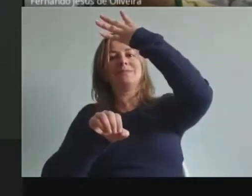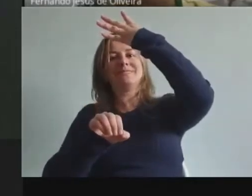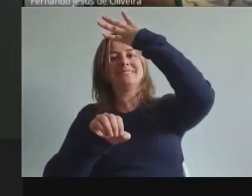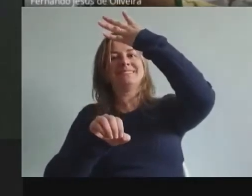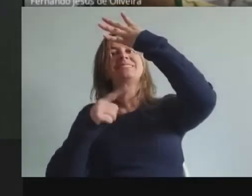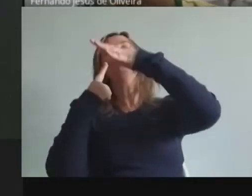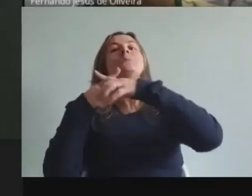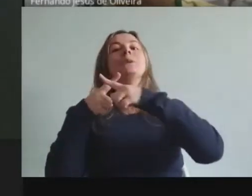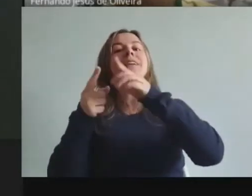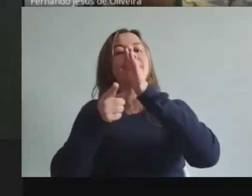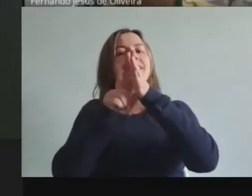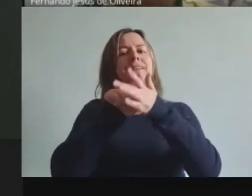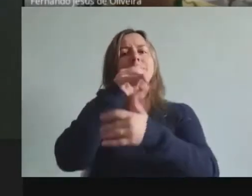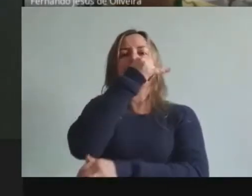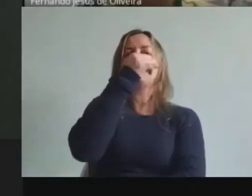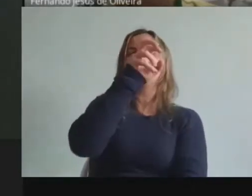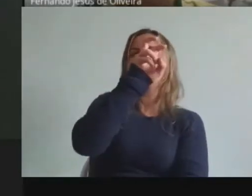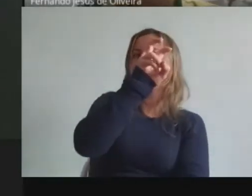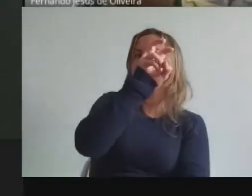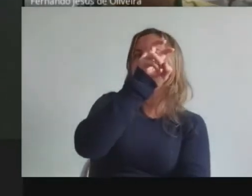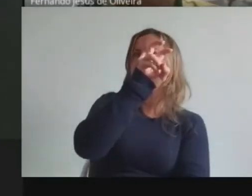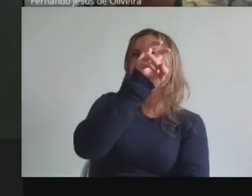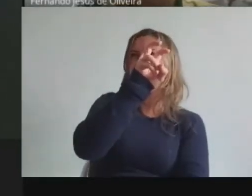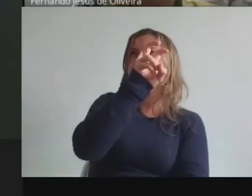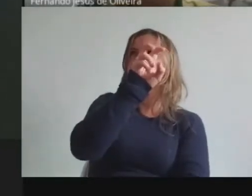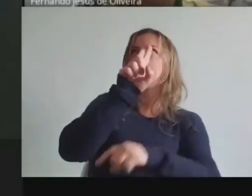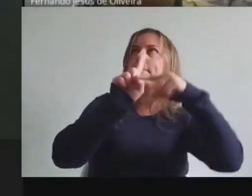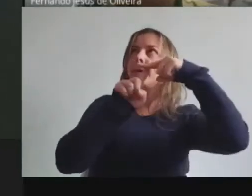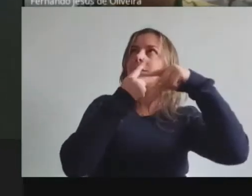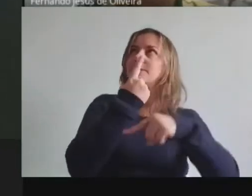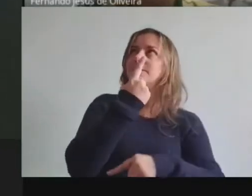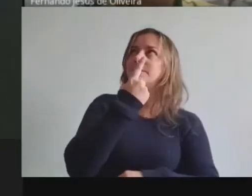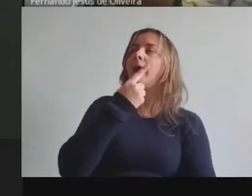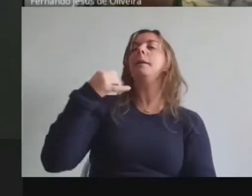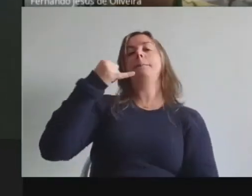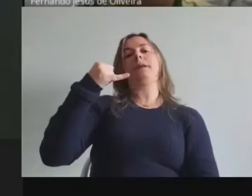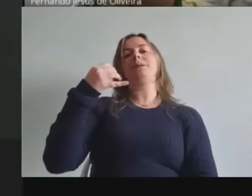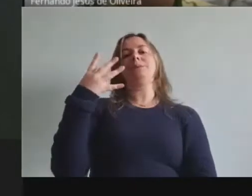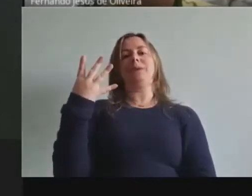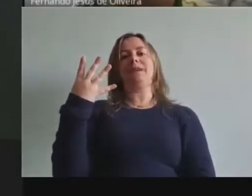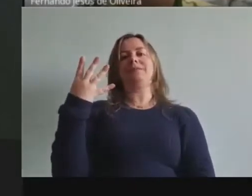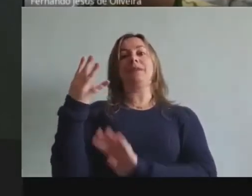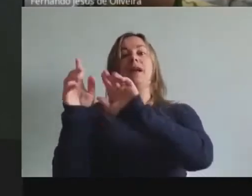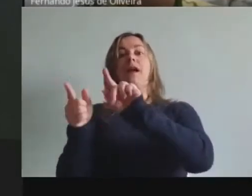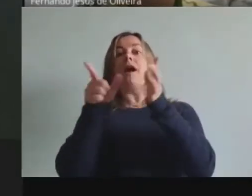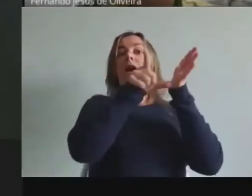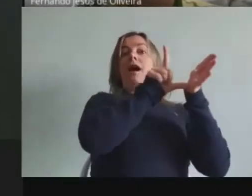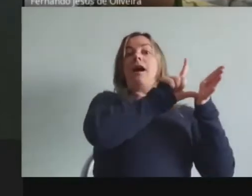somou 1, deu menos 4. Ou se você pensar lá do primeiro para o